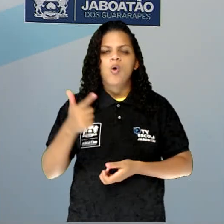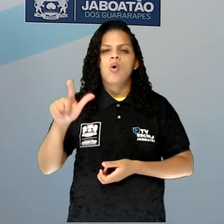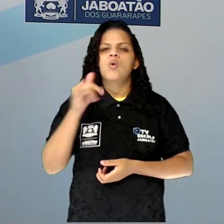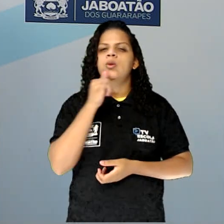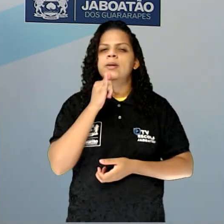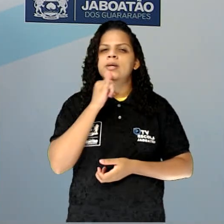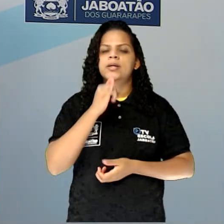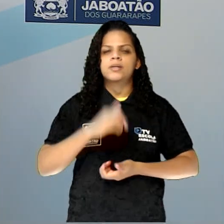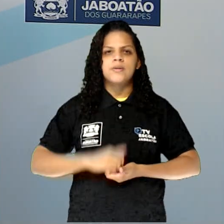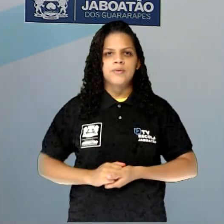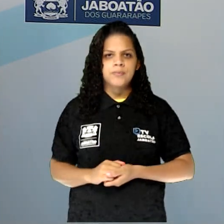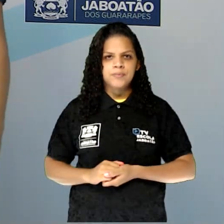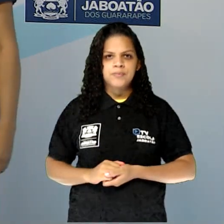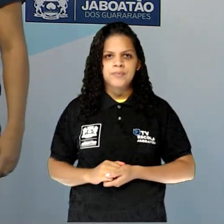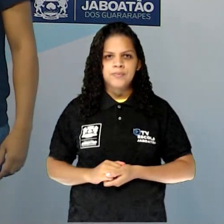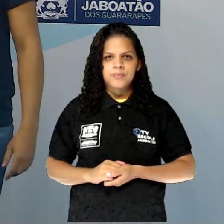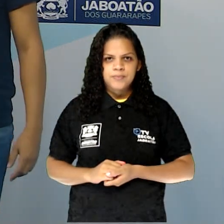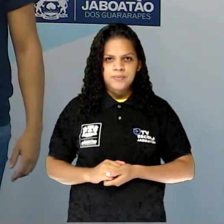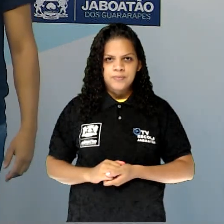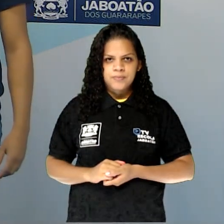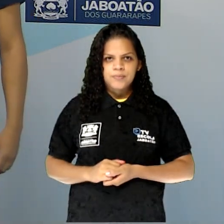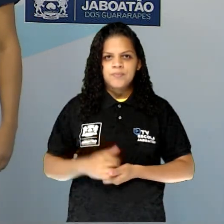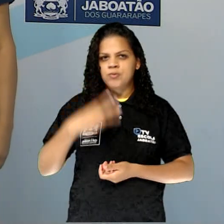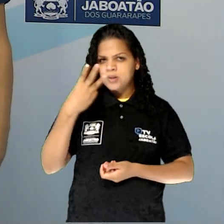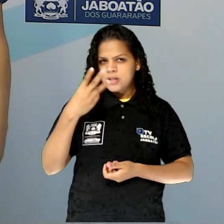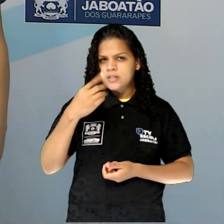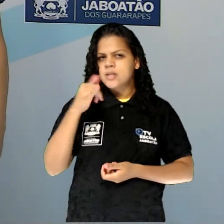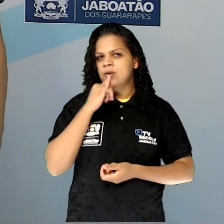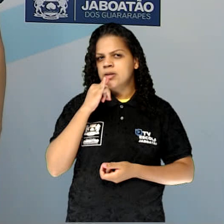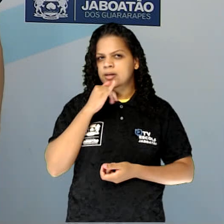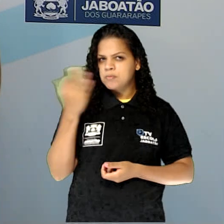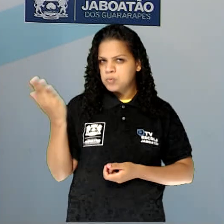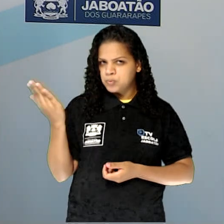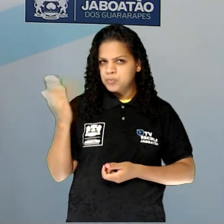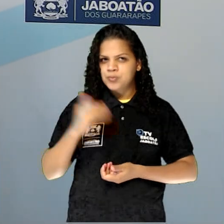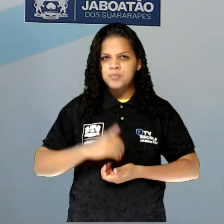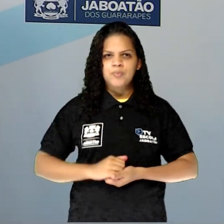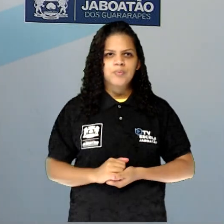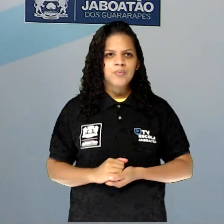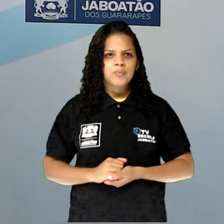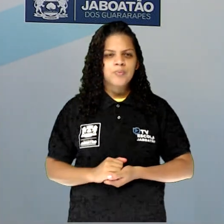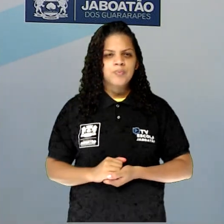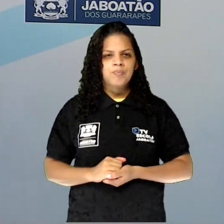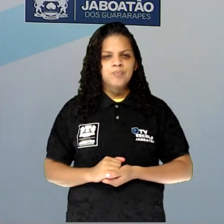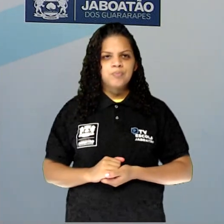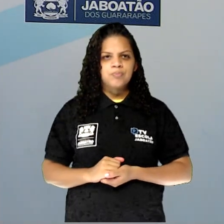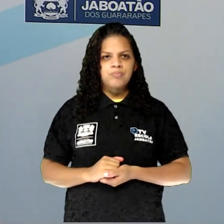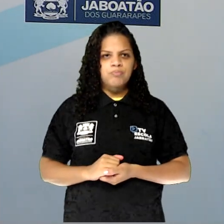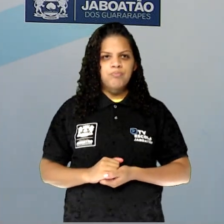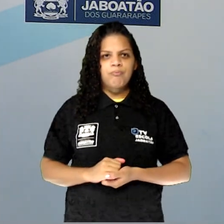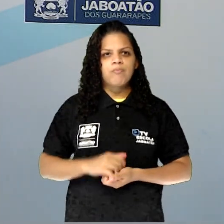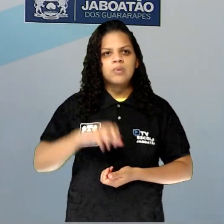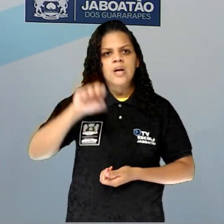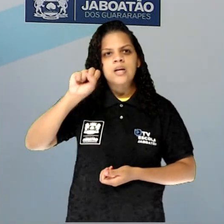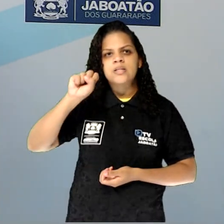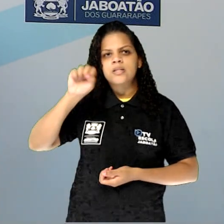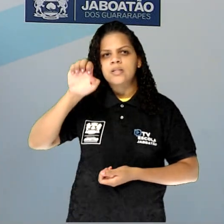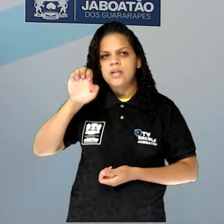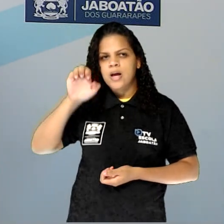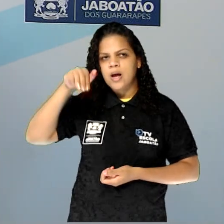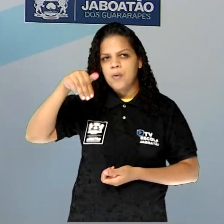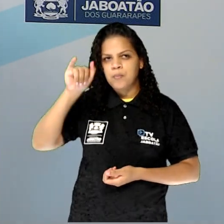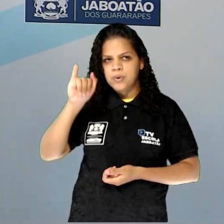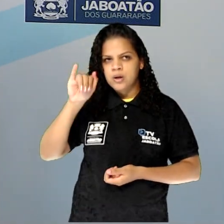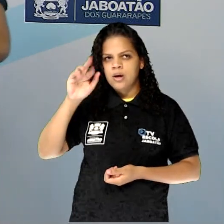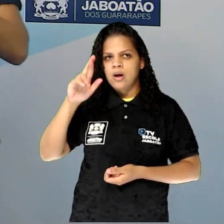exemplo Oi e um terceiro exemplo e semirretas tem